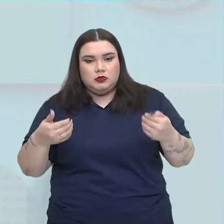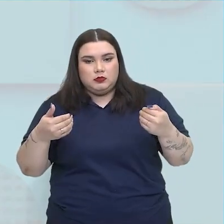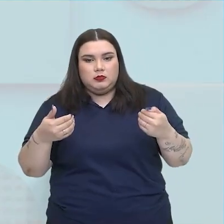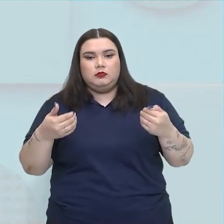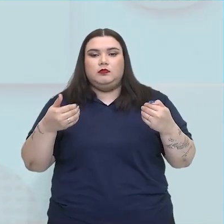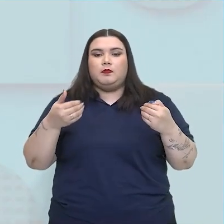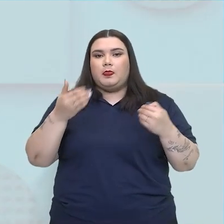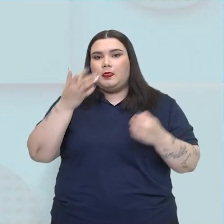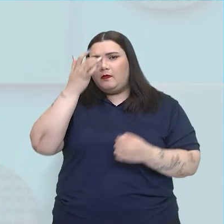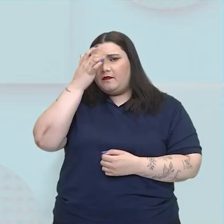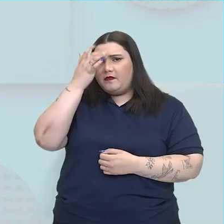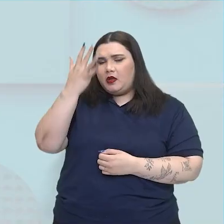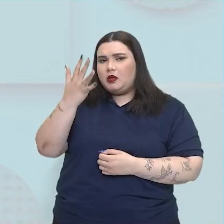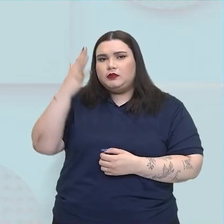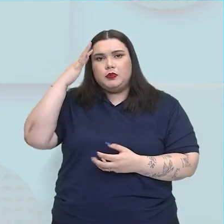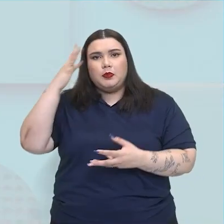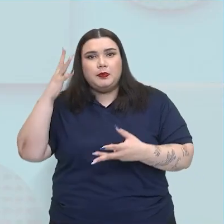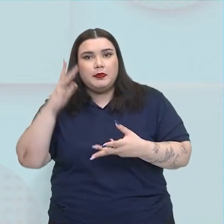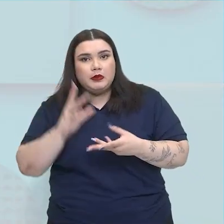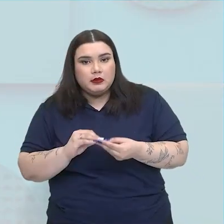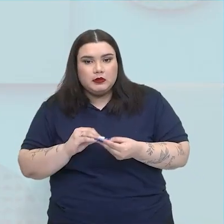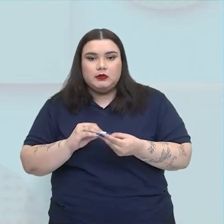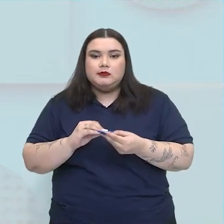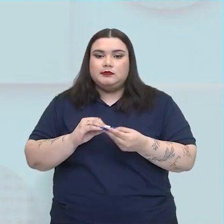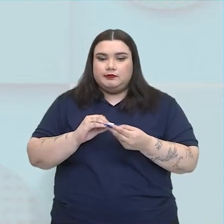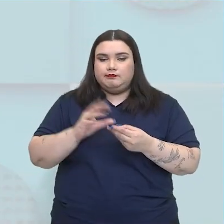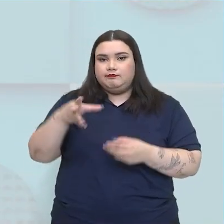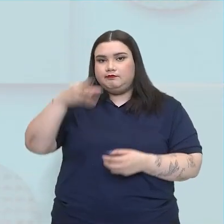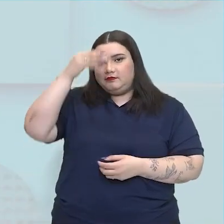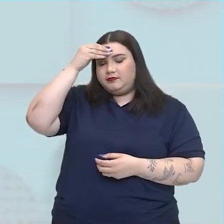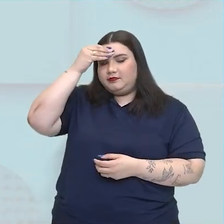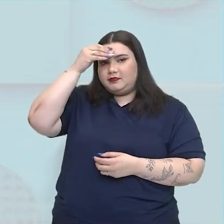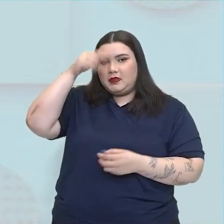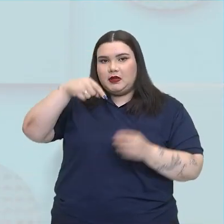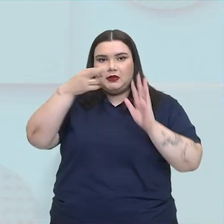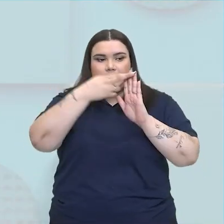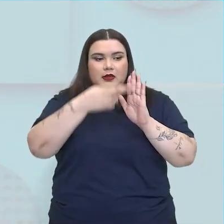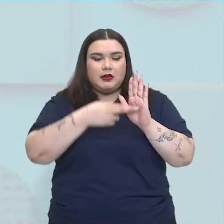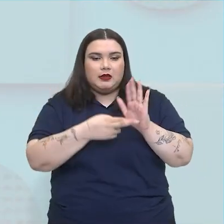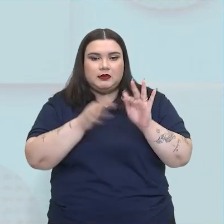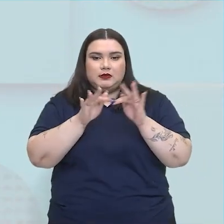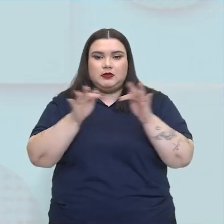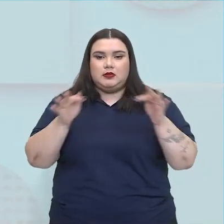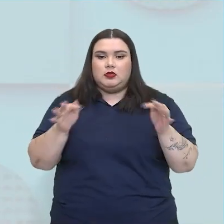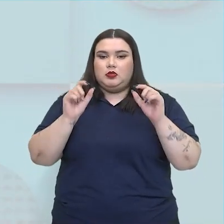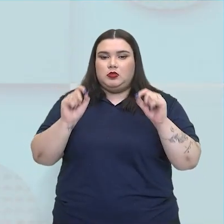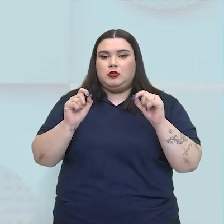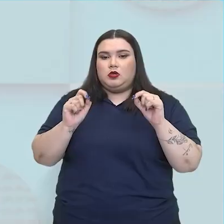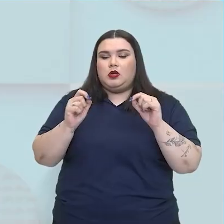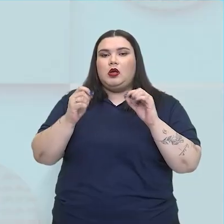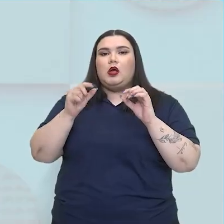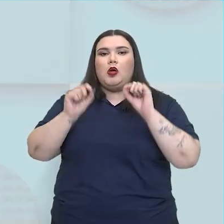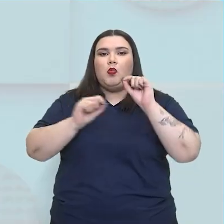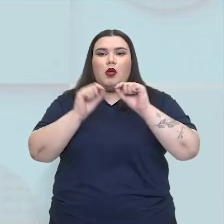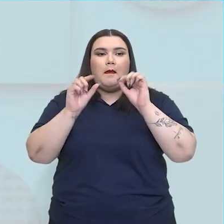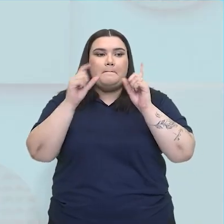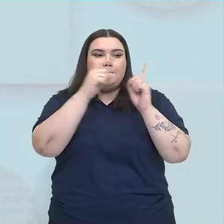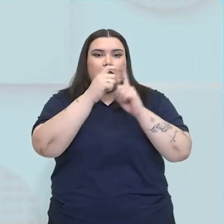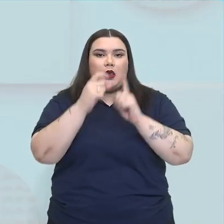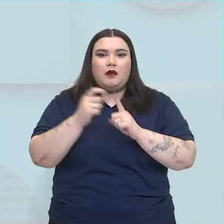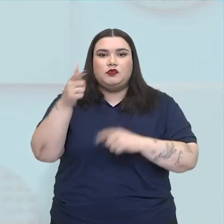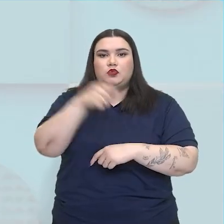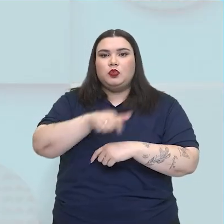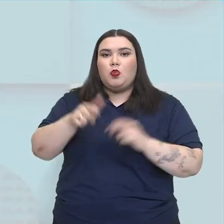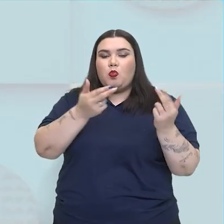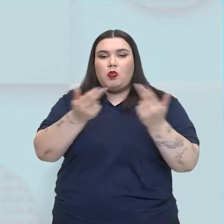que é bem fácil de você entender e guardar. Essa regra é bem simples. Os elementos repetidos no enunciado, na